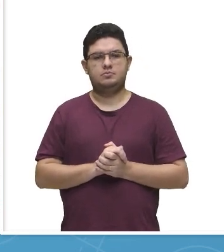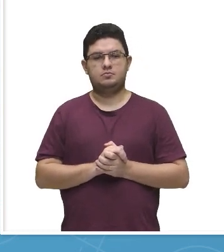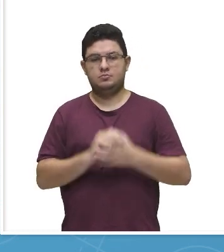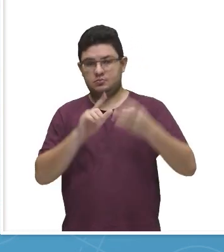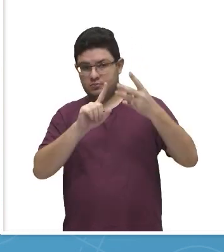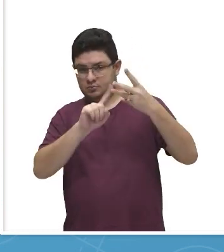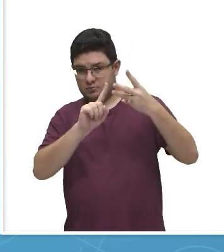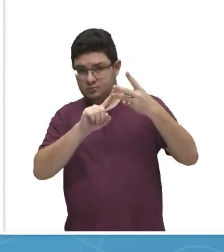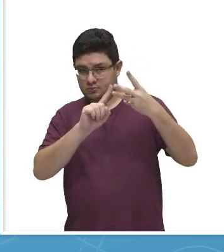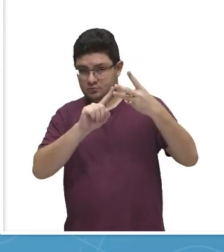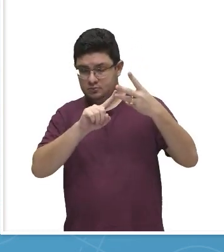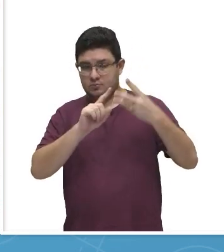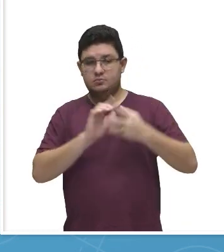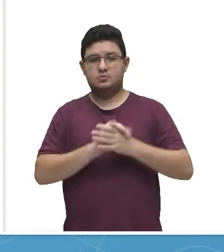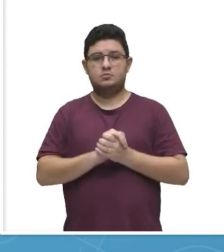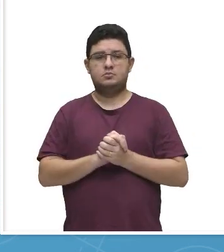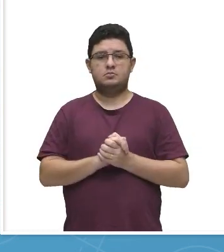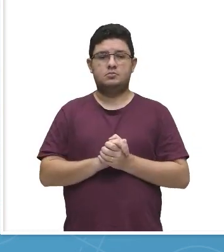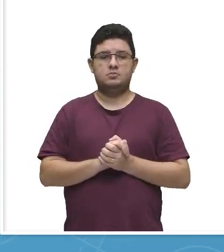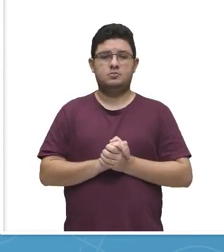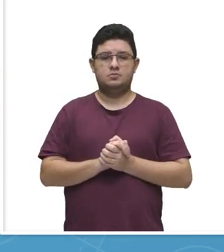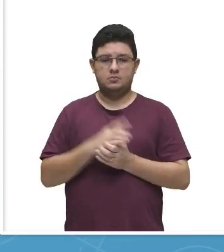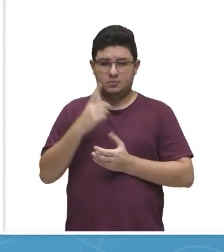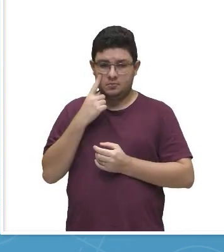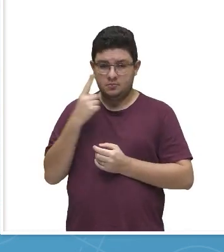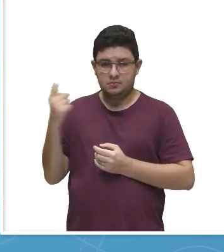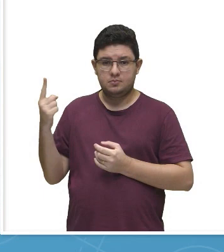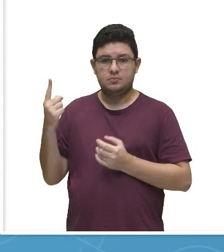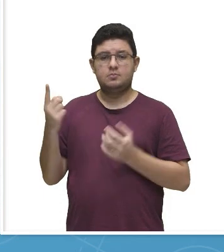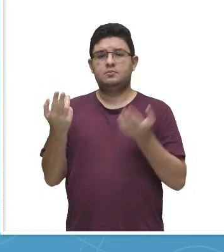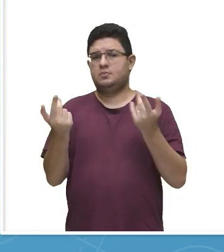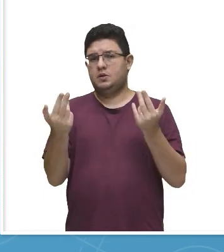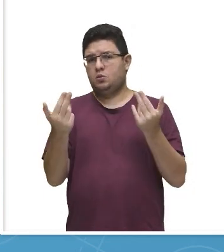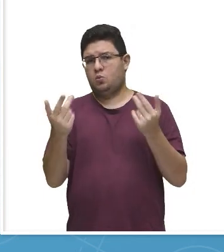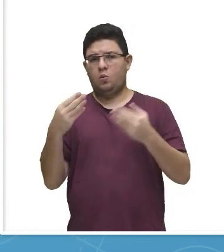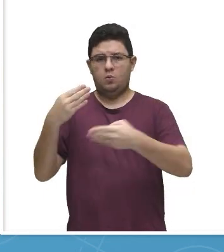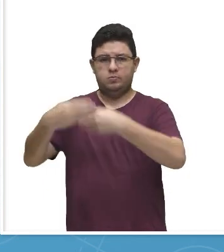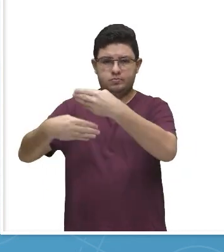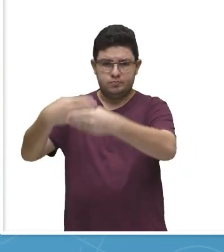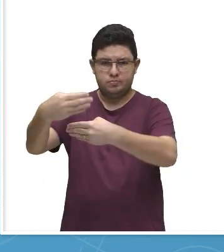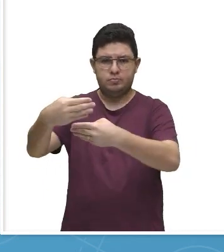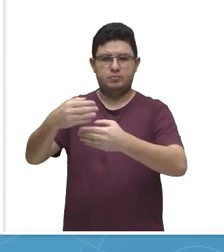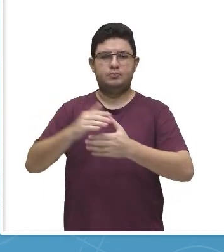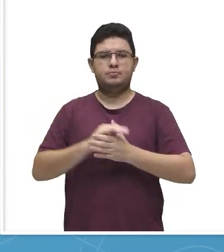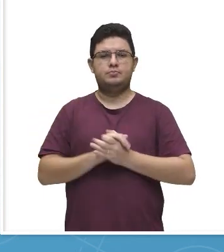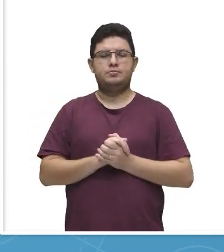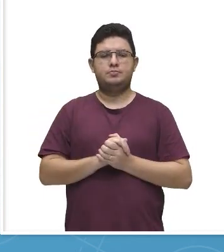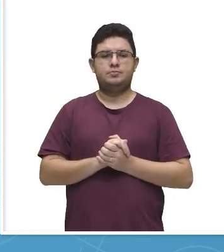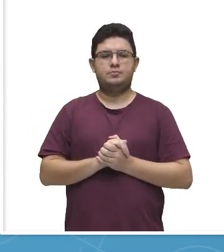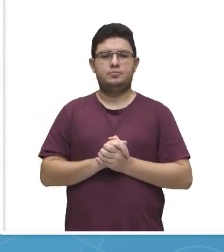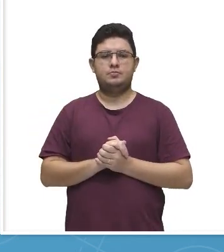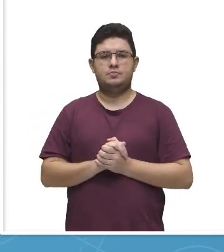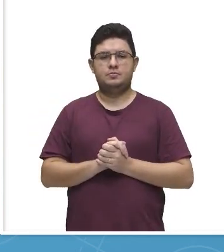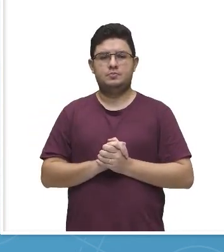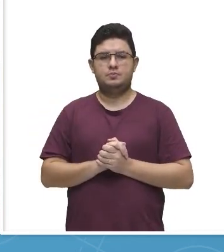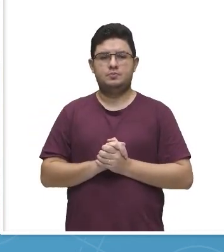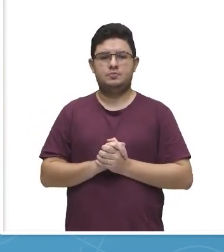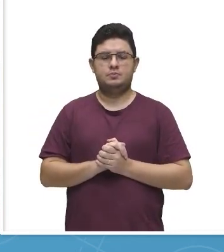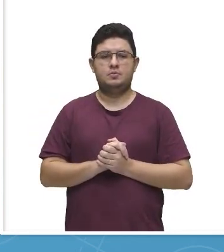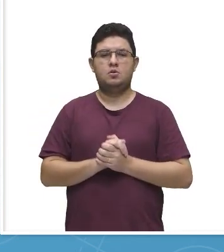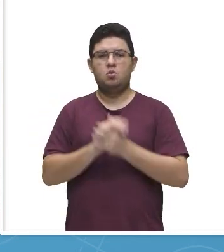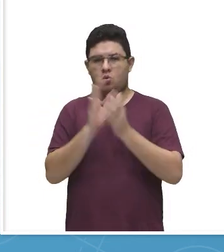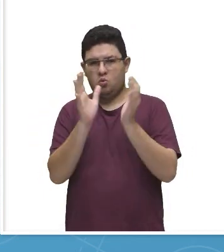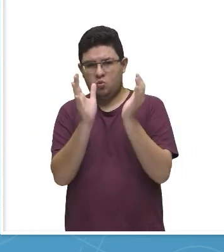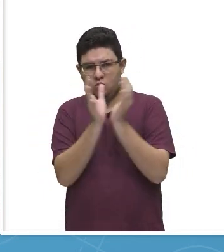Propriedade 3, potência de potência. Mesma coisa, pessoal. O que acontecia com os números naturais